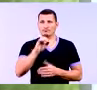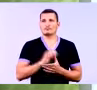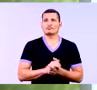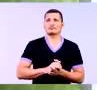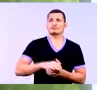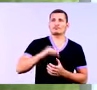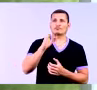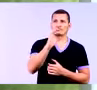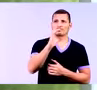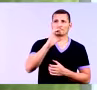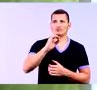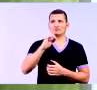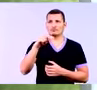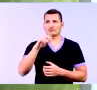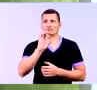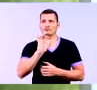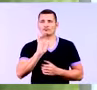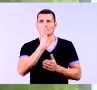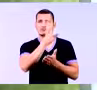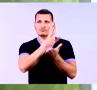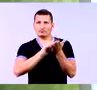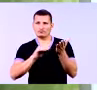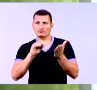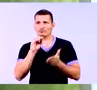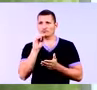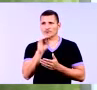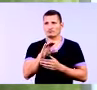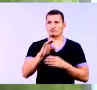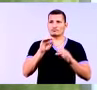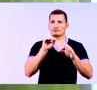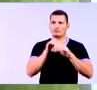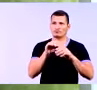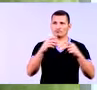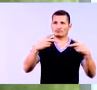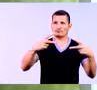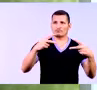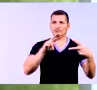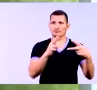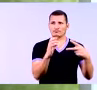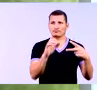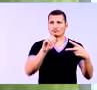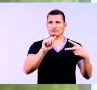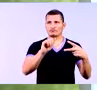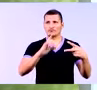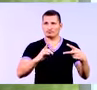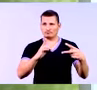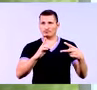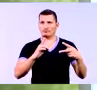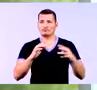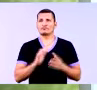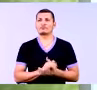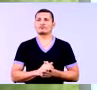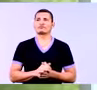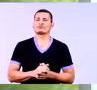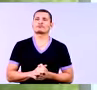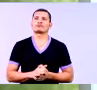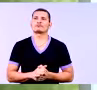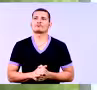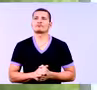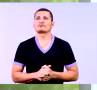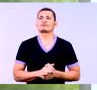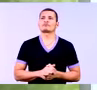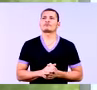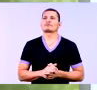você copia e cola dentro do head e todas as funcionalidades do jQuery passam a estar disponíveis para a